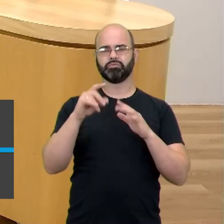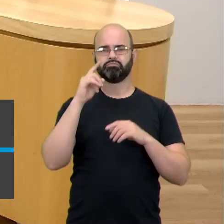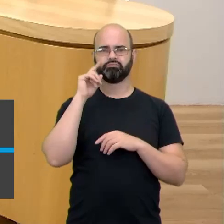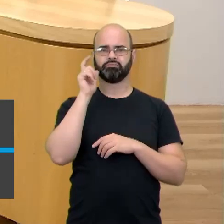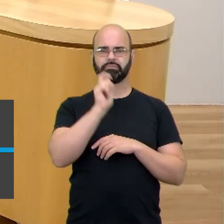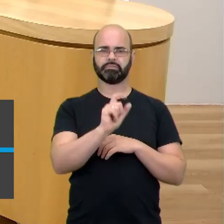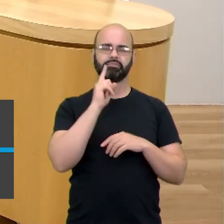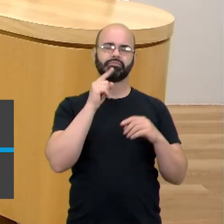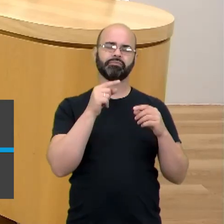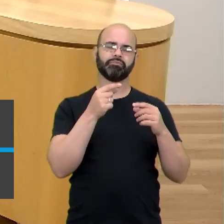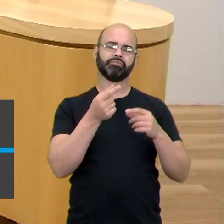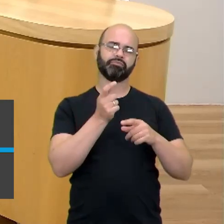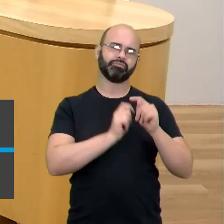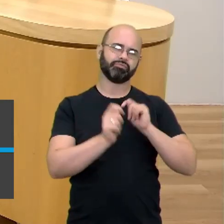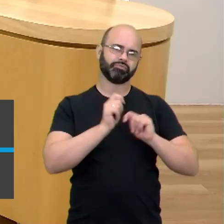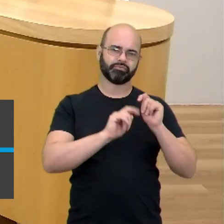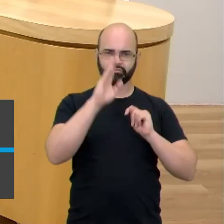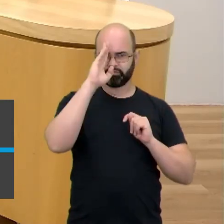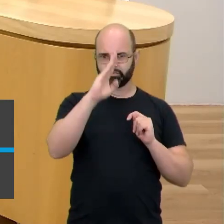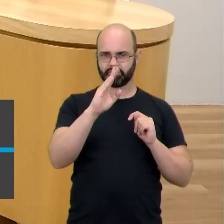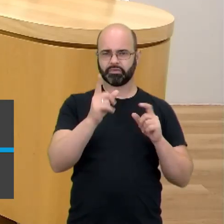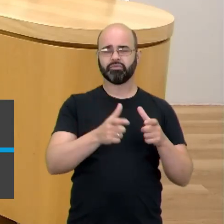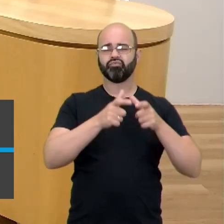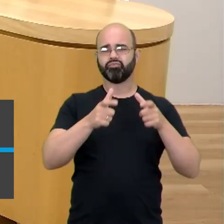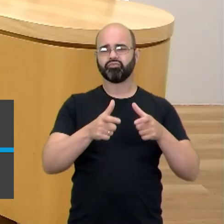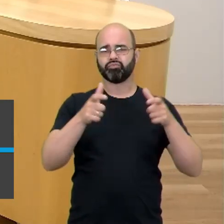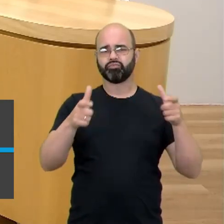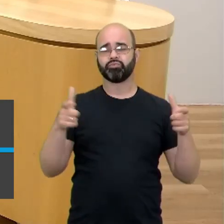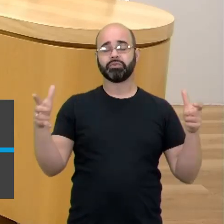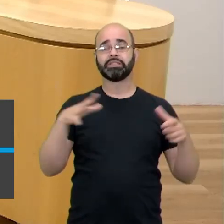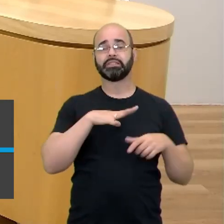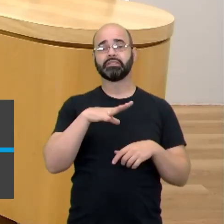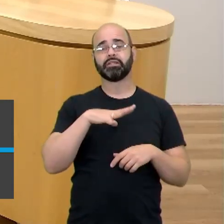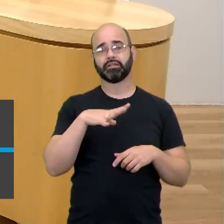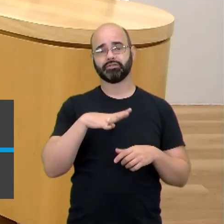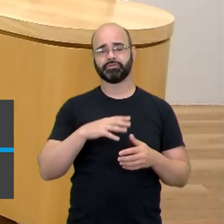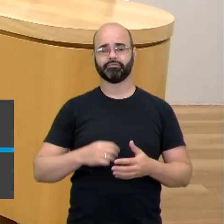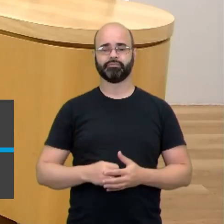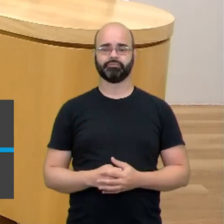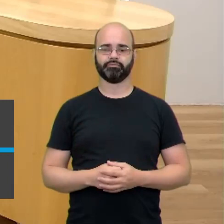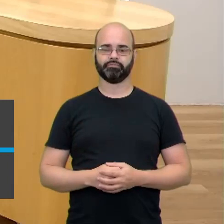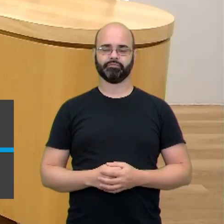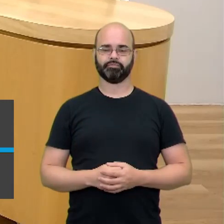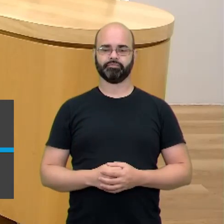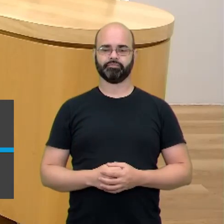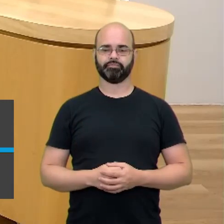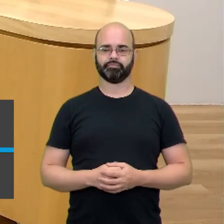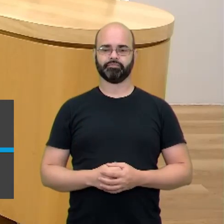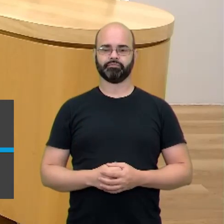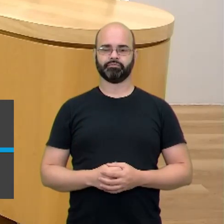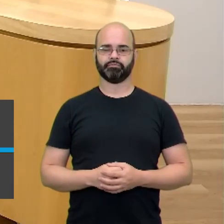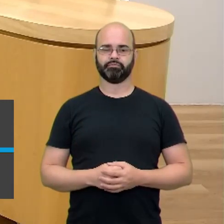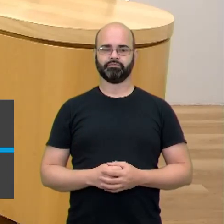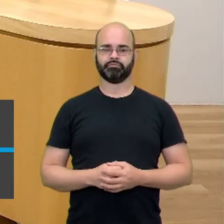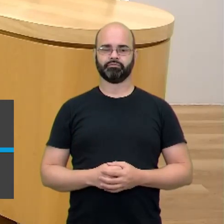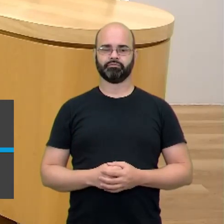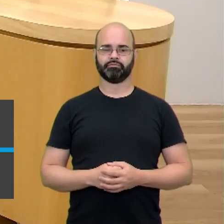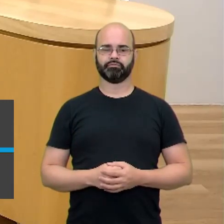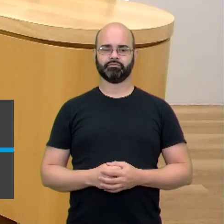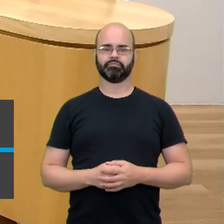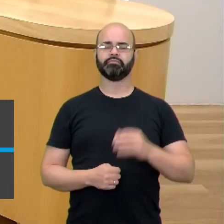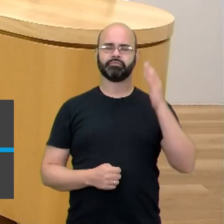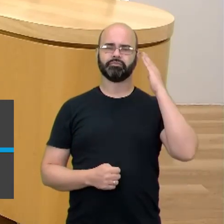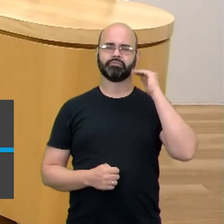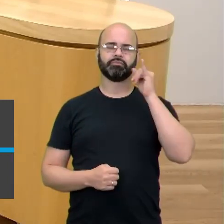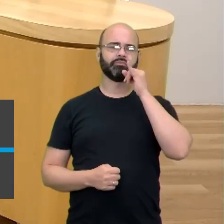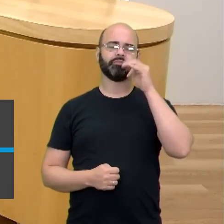econômico, no modelo de crescimento que a cidade teve. Só para a gente ter uma ideia, você sabe qual era o nome original de